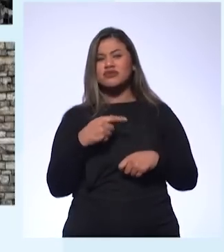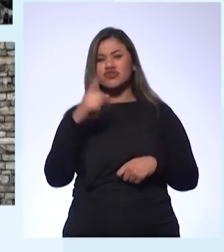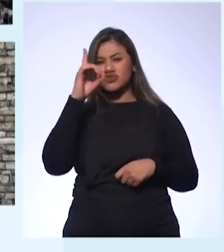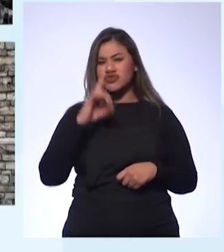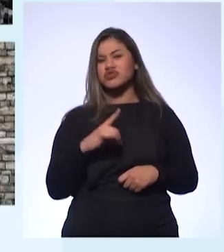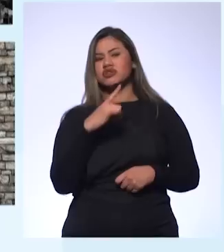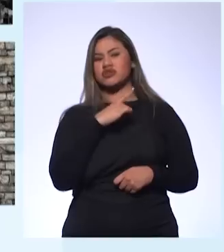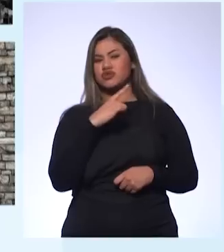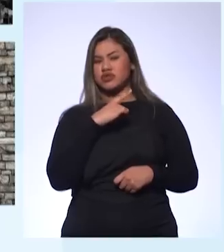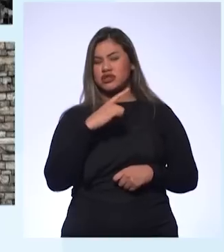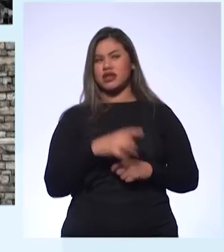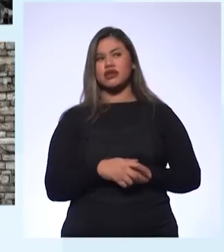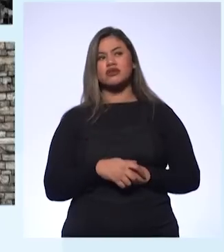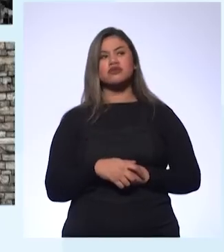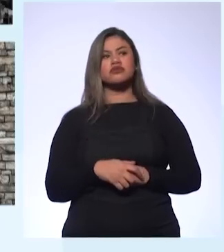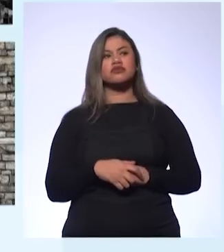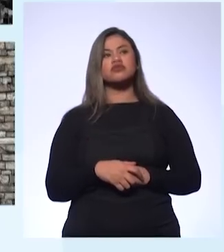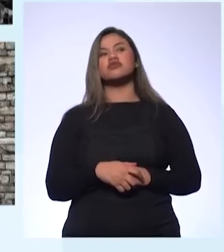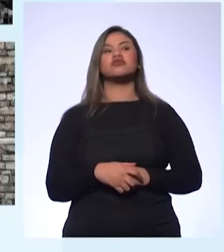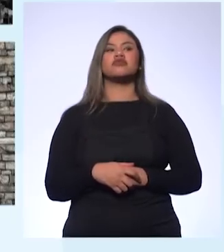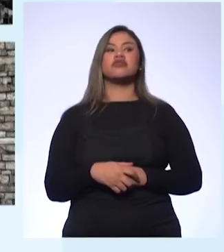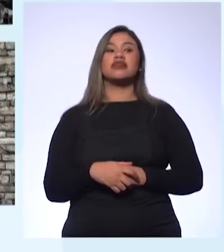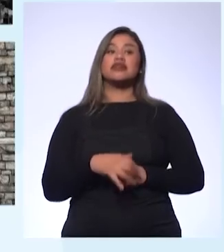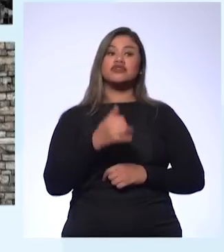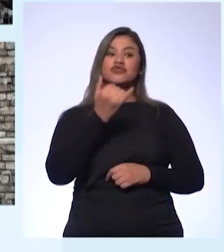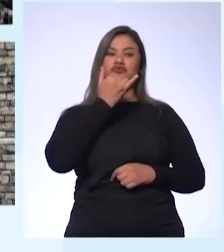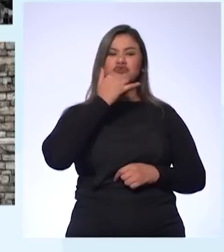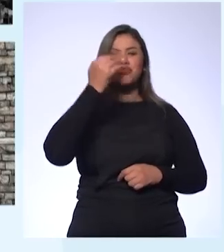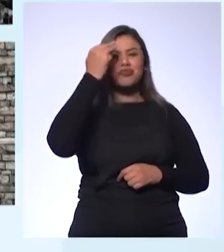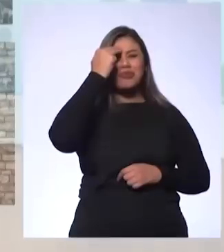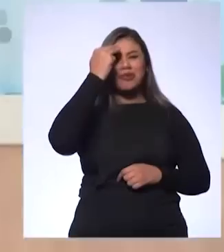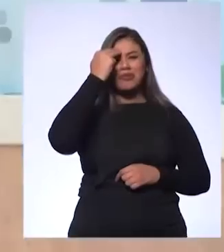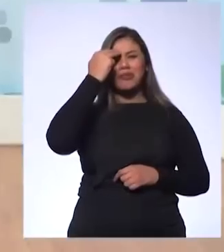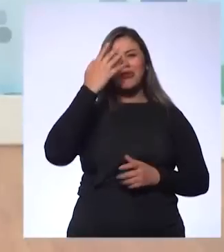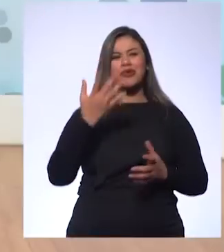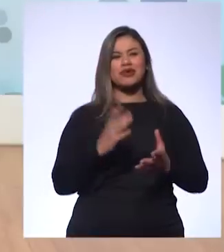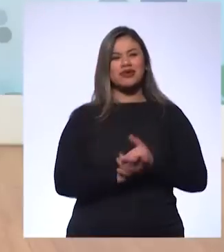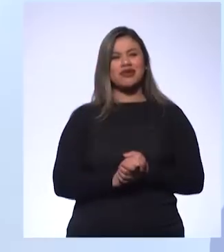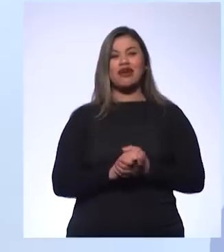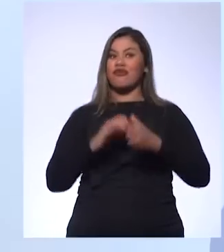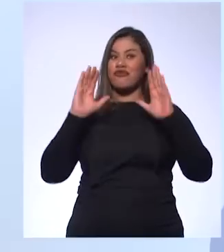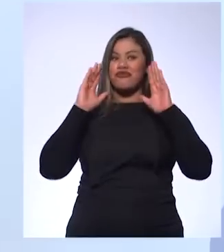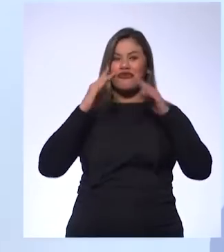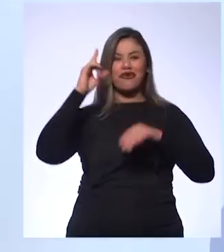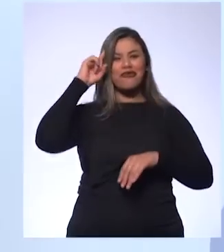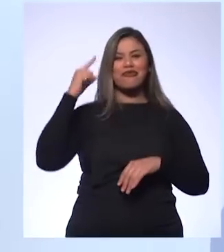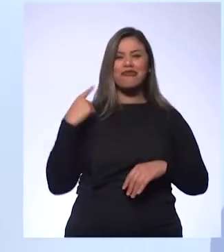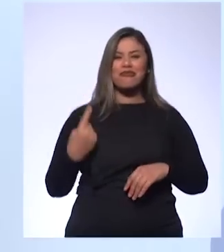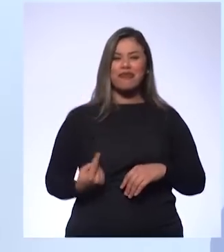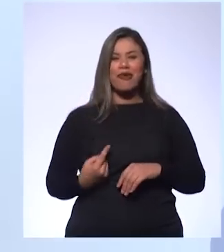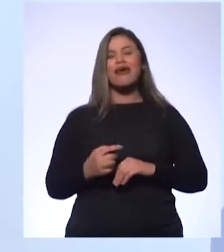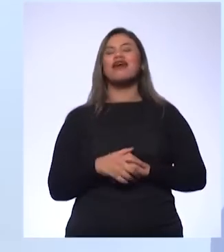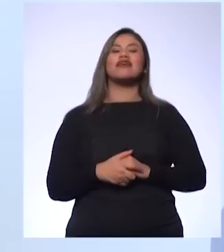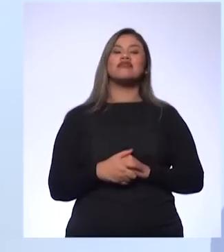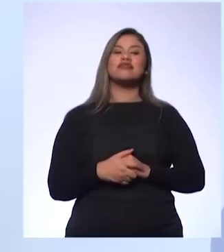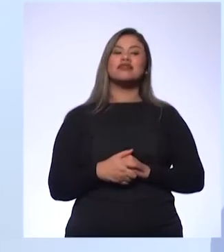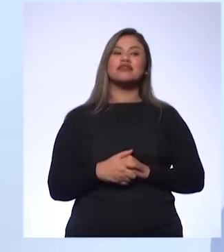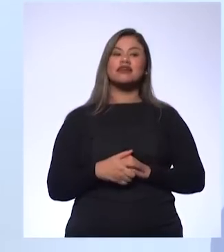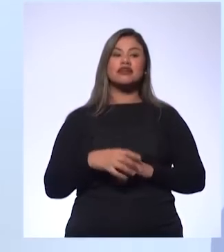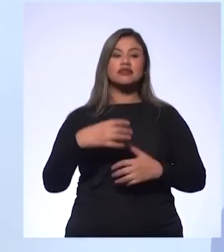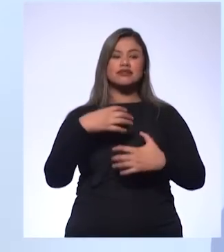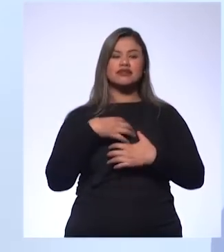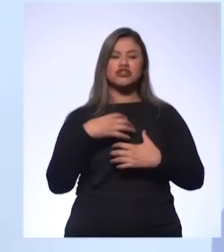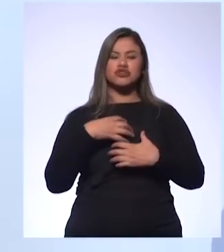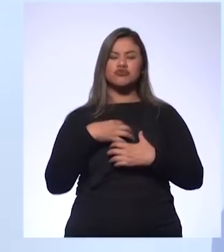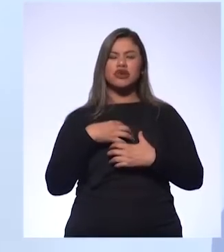aula nessa escola, é que, desculpa, me veio uma memória Não, por afetiva tão favor. grande Ô, Oráculo, eu acho que fecha nela aqui, você é tão e legal. uma coisa de pertencimento,